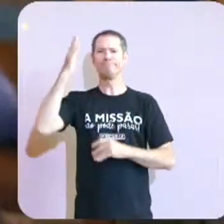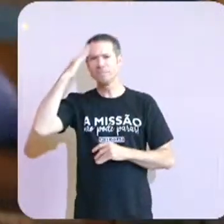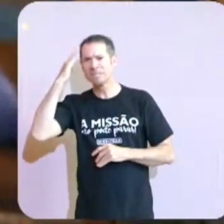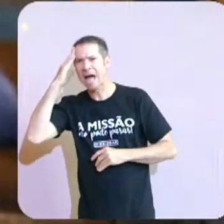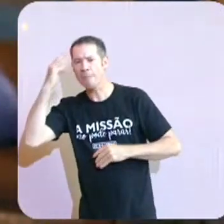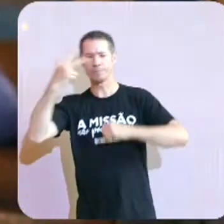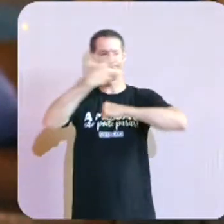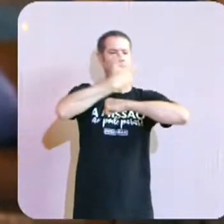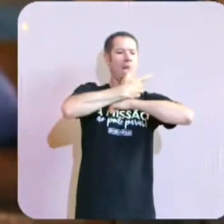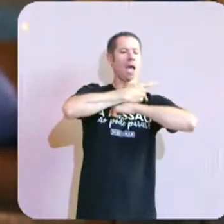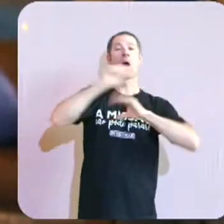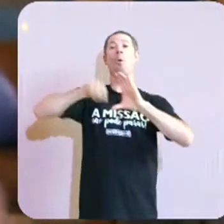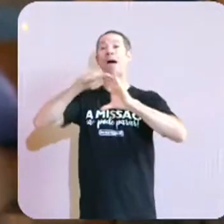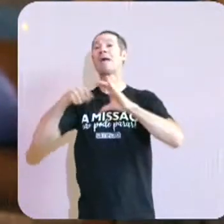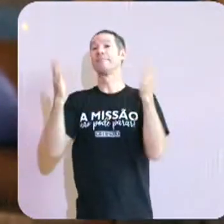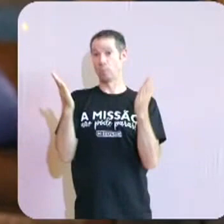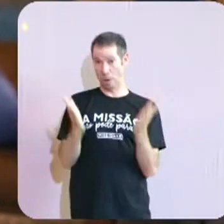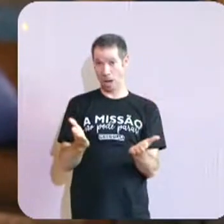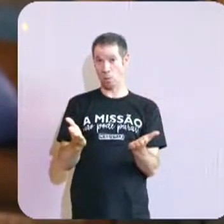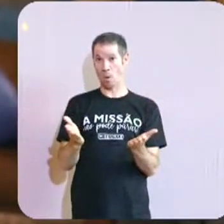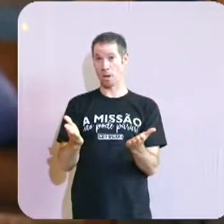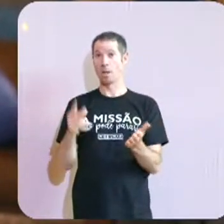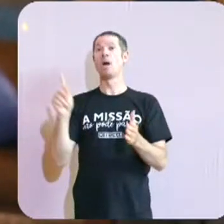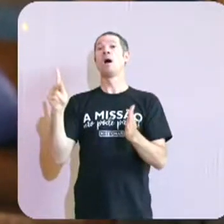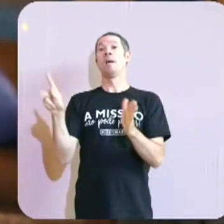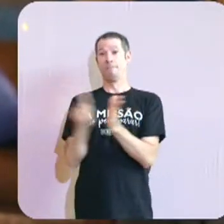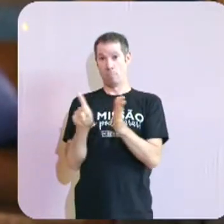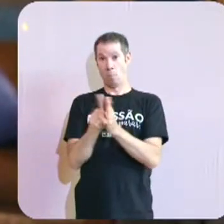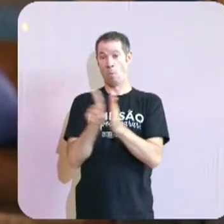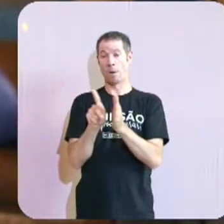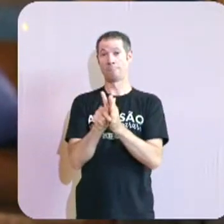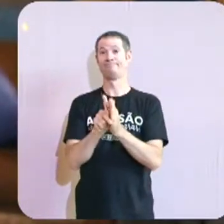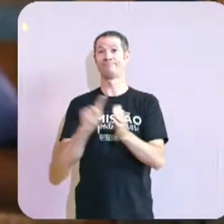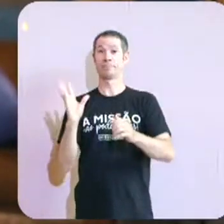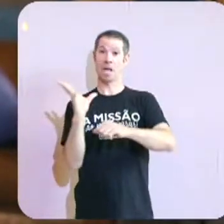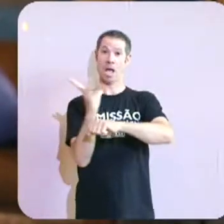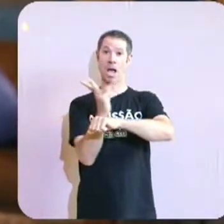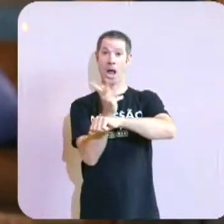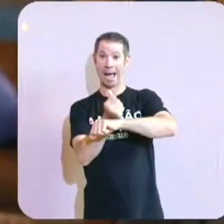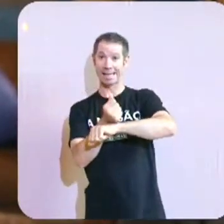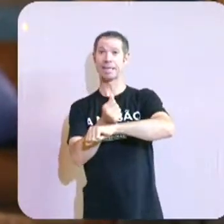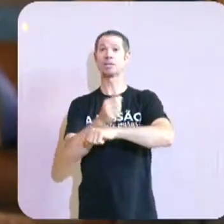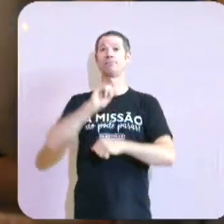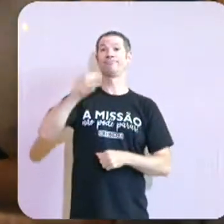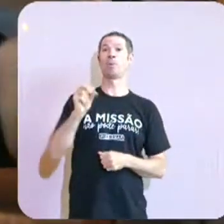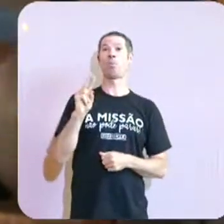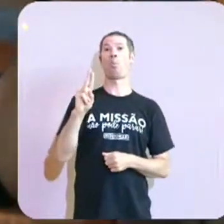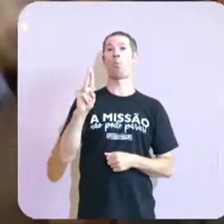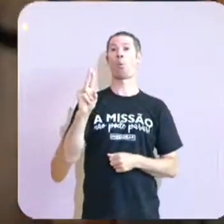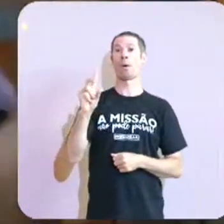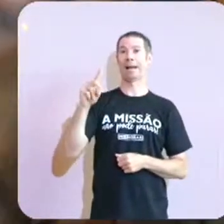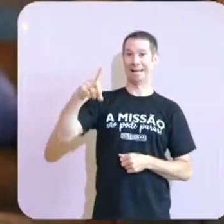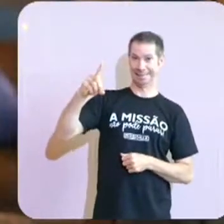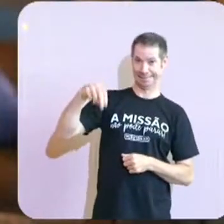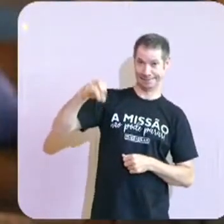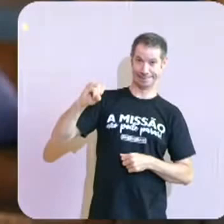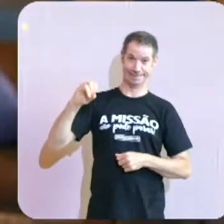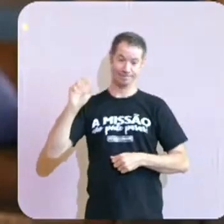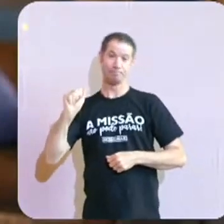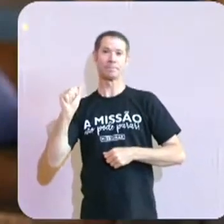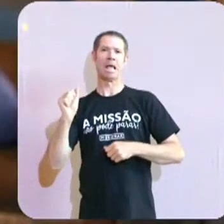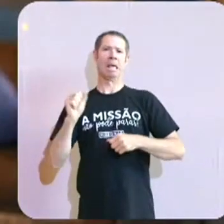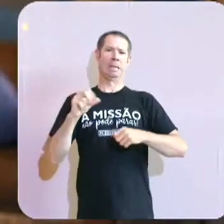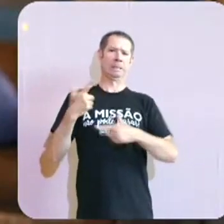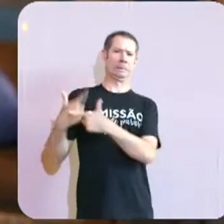como eu estou gravando para vocês aqui agora. A nossa própria igreja aqui na Jordânia, a gente passou no período aí clímax da quarentena